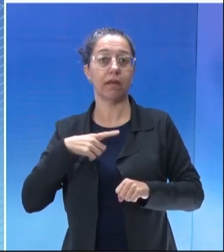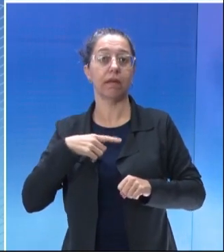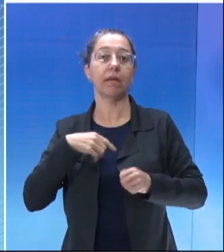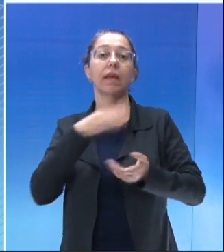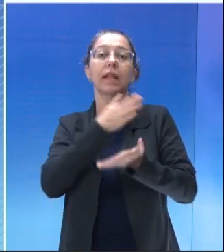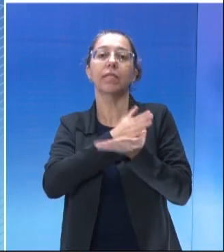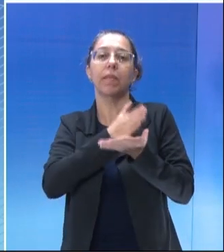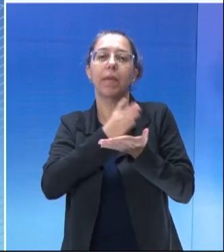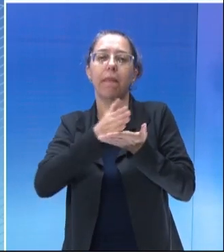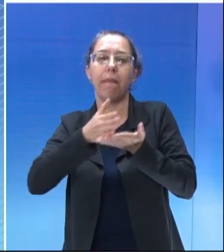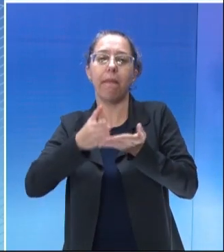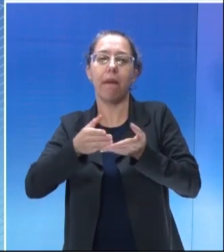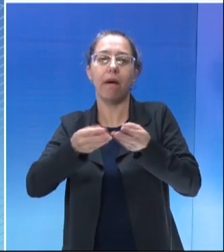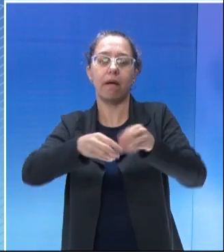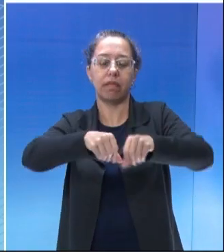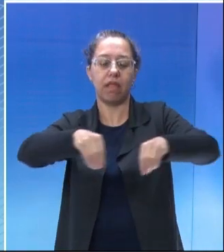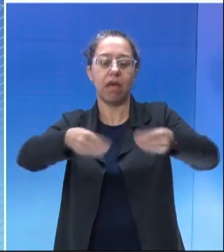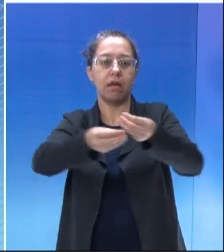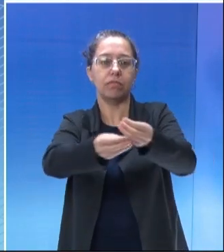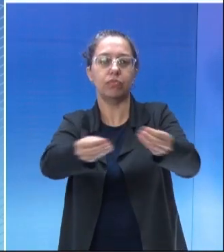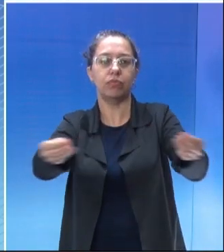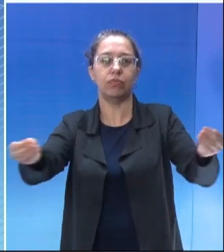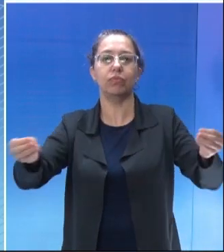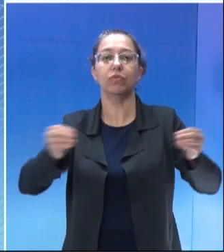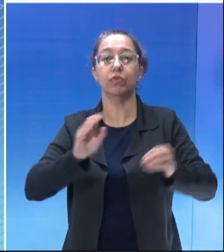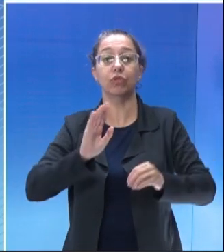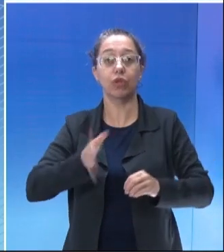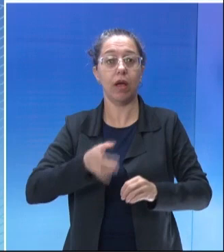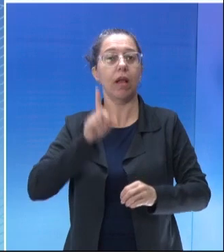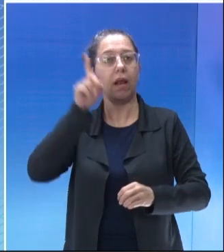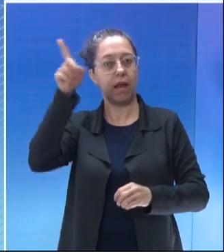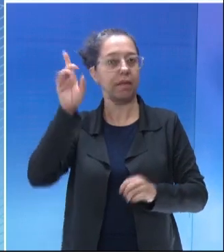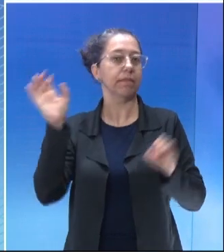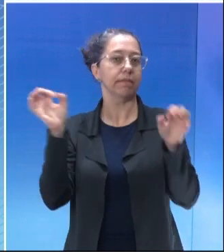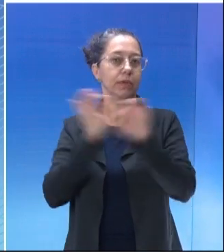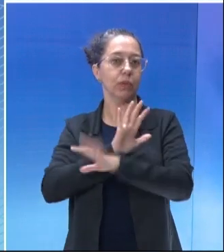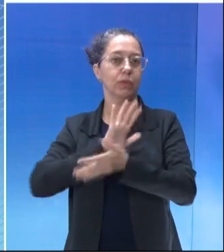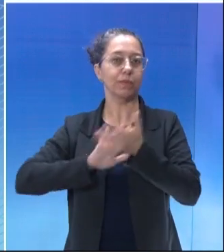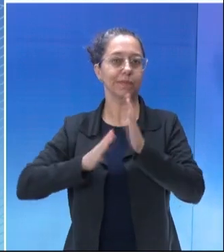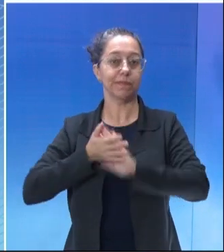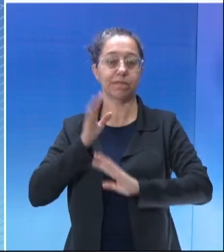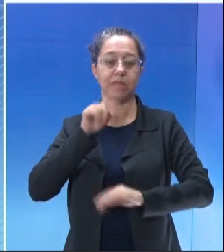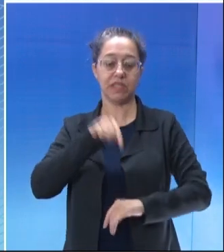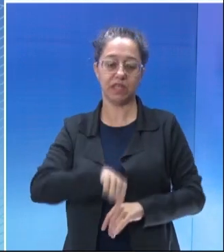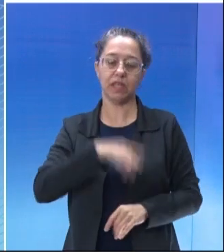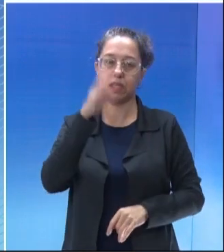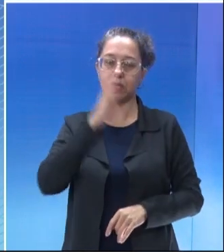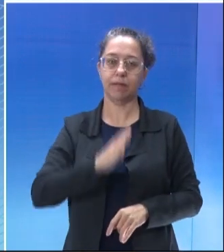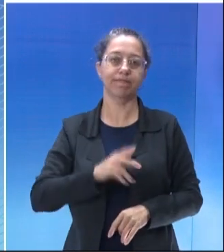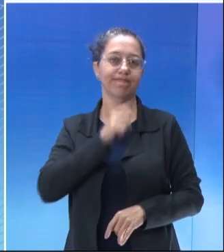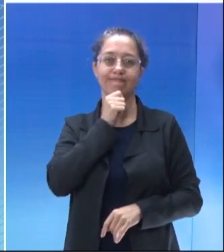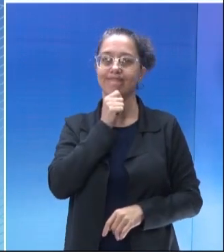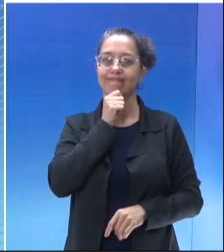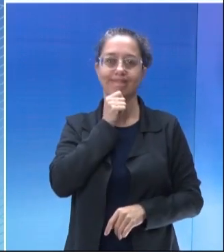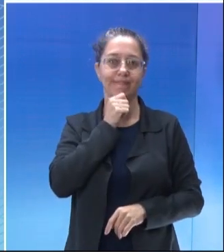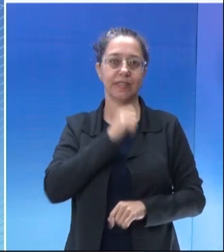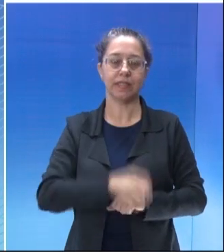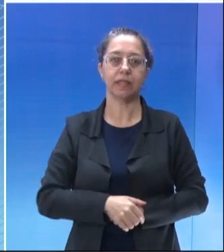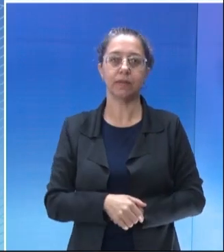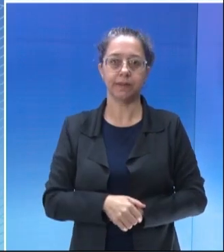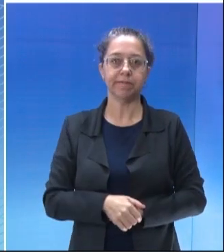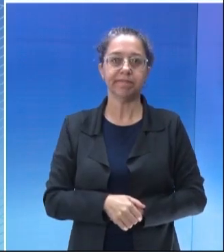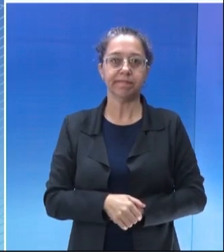de terras, quando o governo ele divide as terras geograficamente e distribui